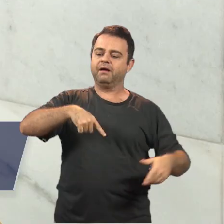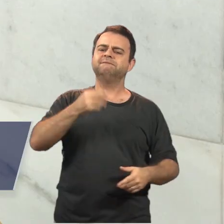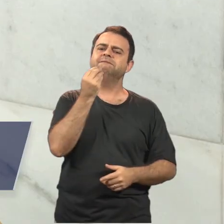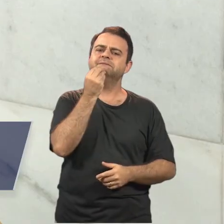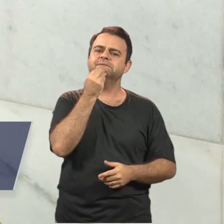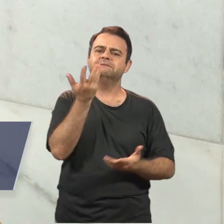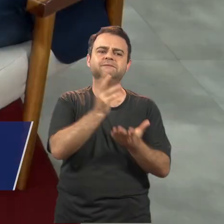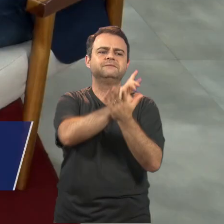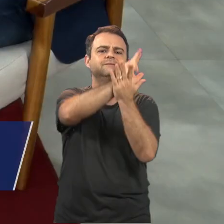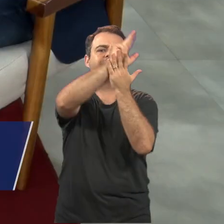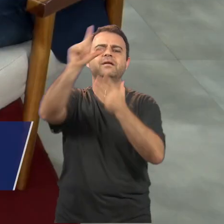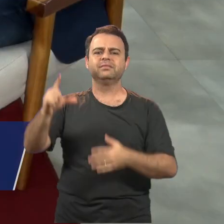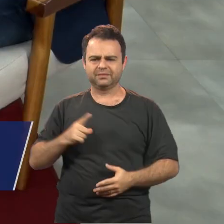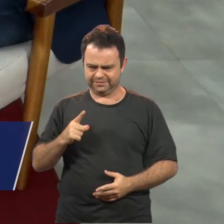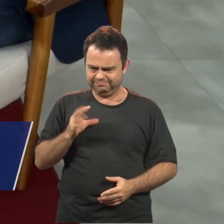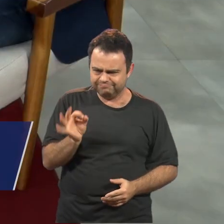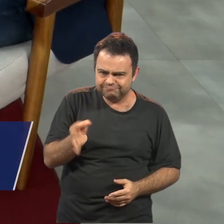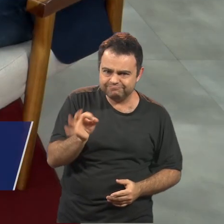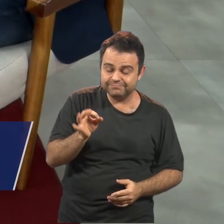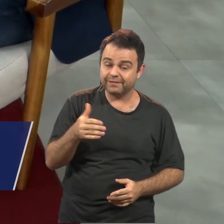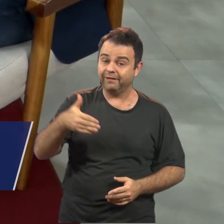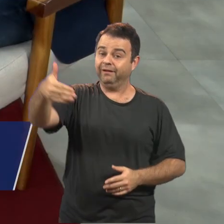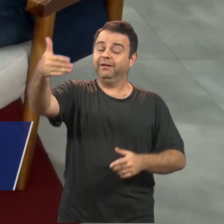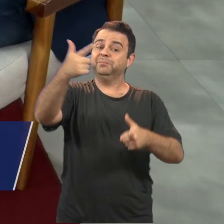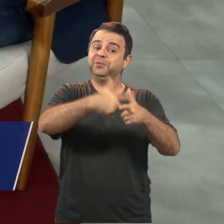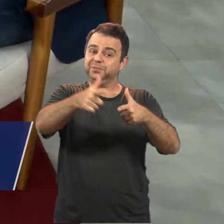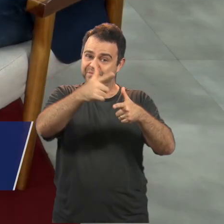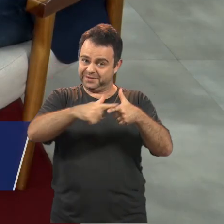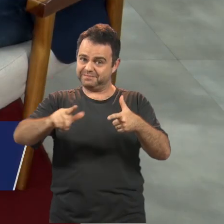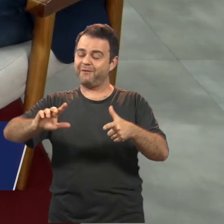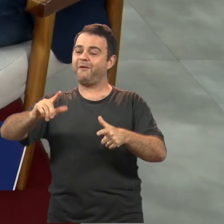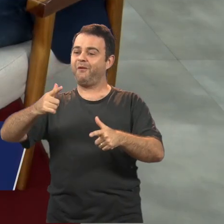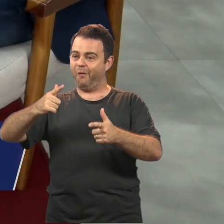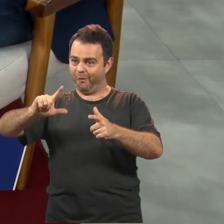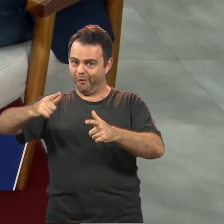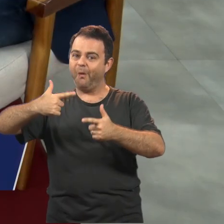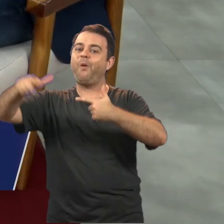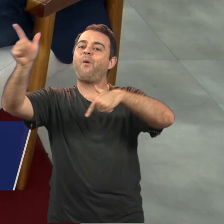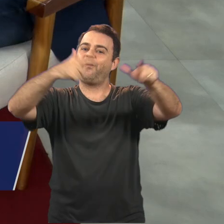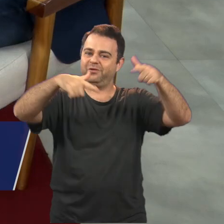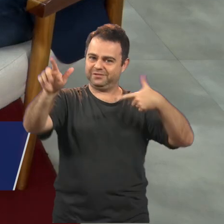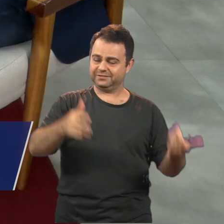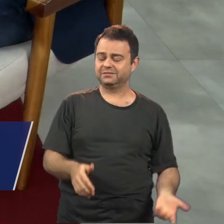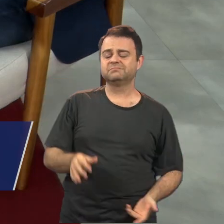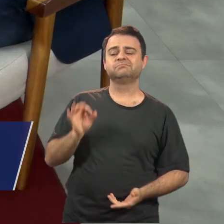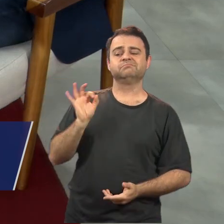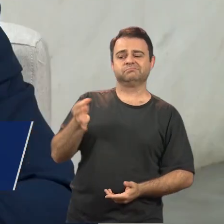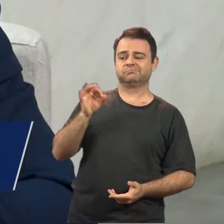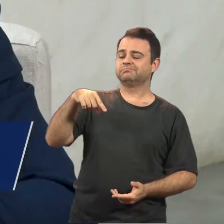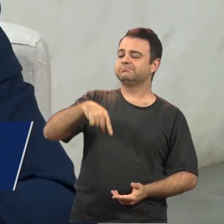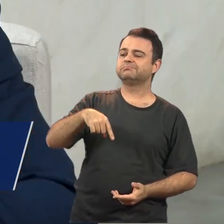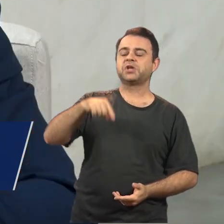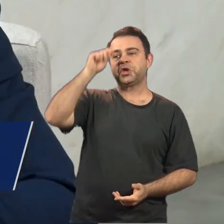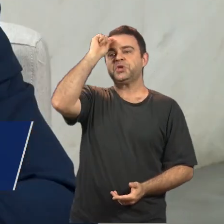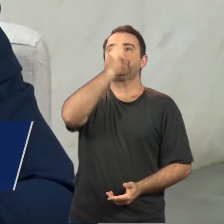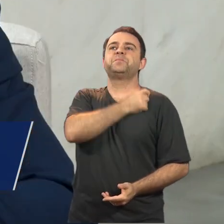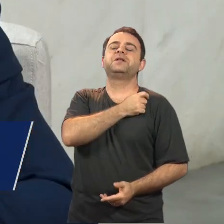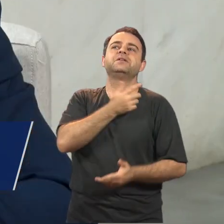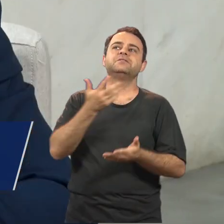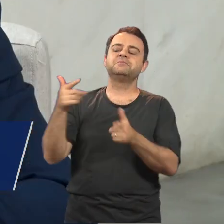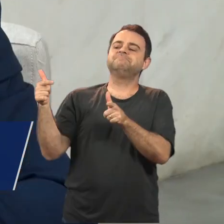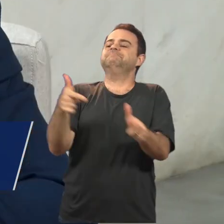isso também. Rio Preto já é uma metrópole e, obviamente, que vai enfrentar um problema de grandes metrópoles, né? O problema